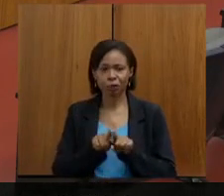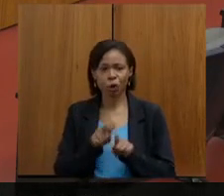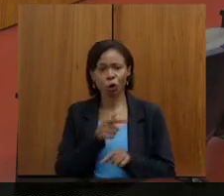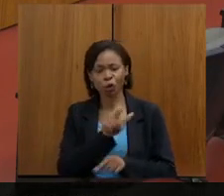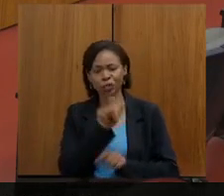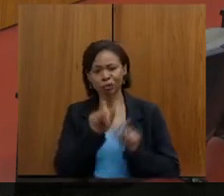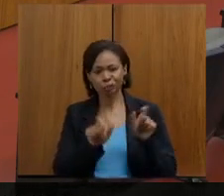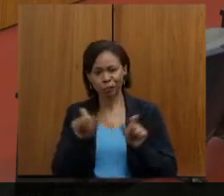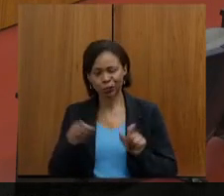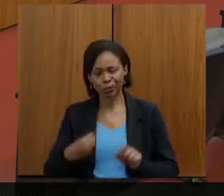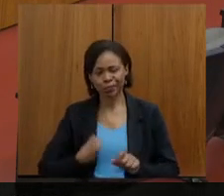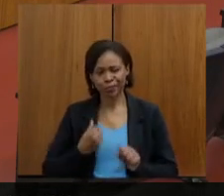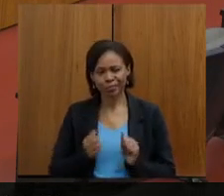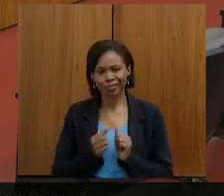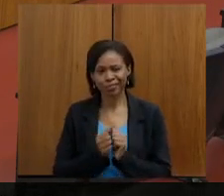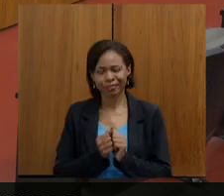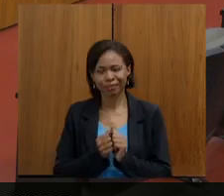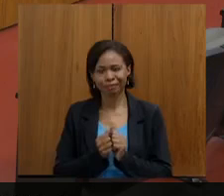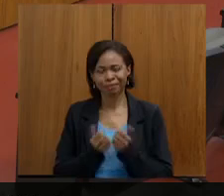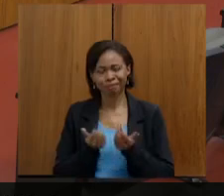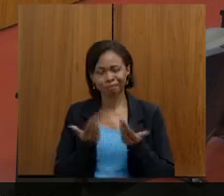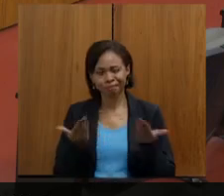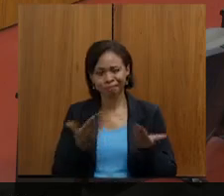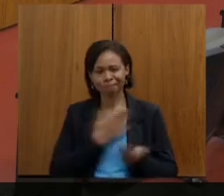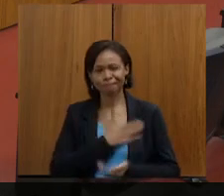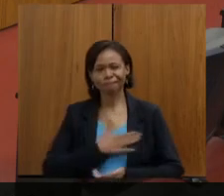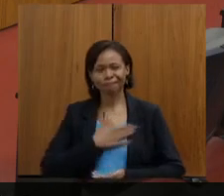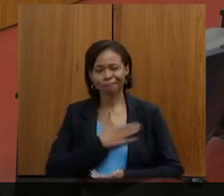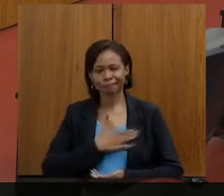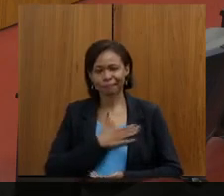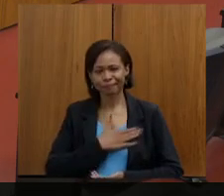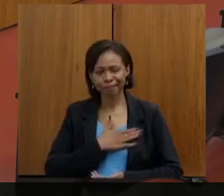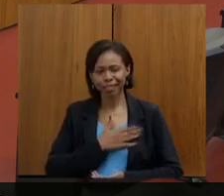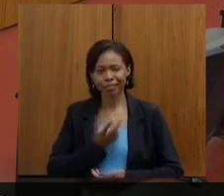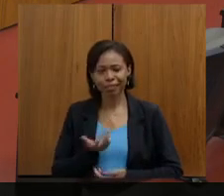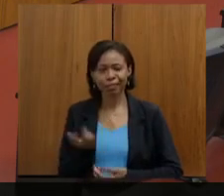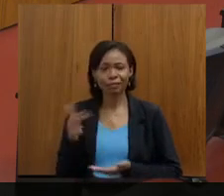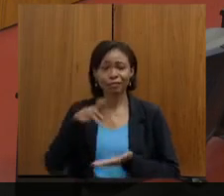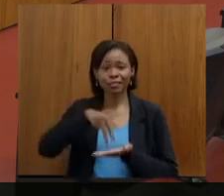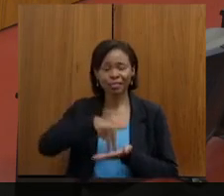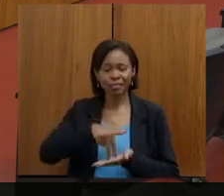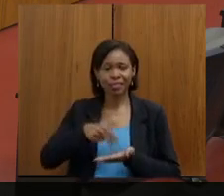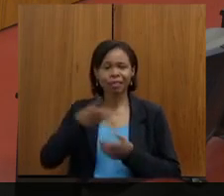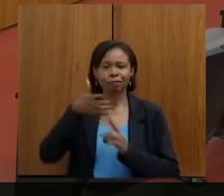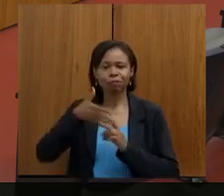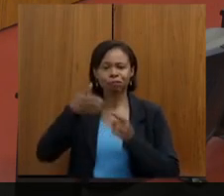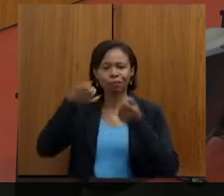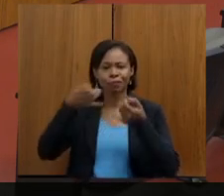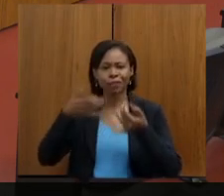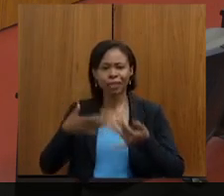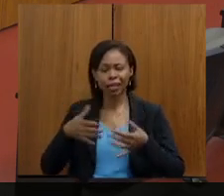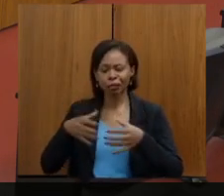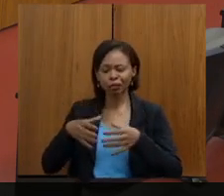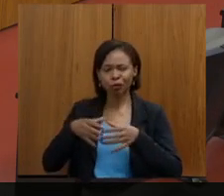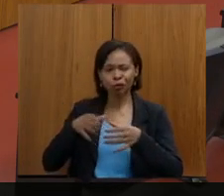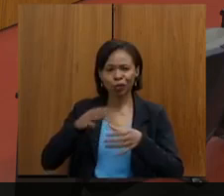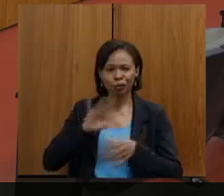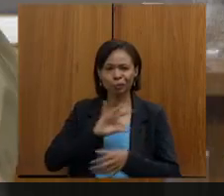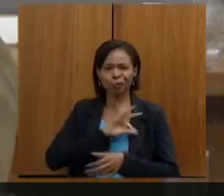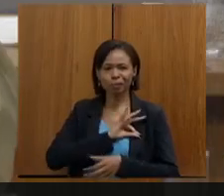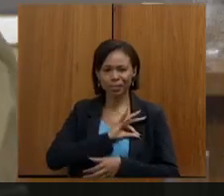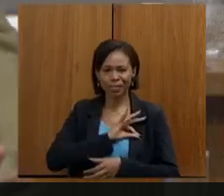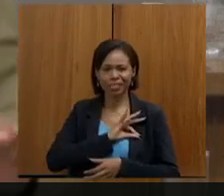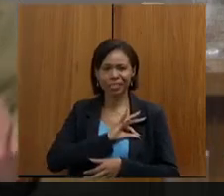conosco dizer dá satisfação senhores de poder vir aqui né falar dessa gloriosa polícia militar